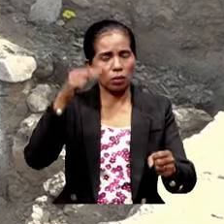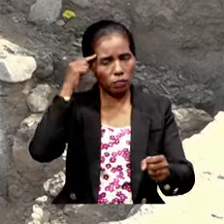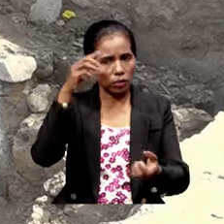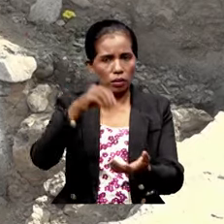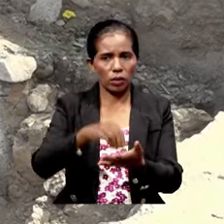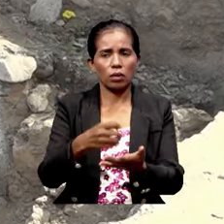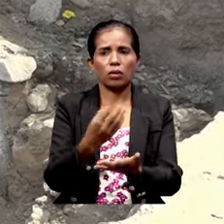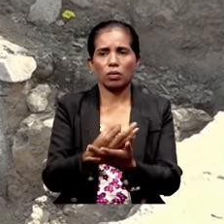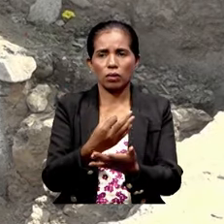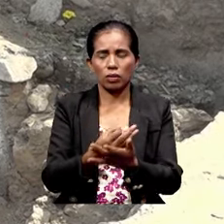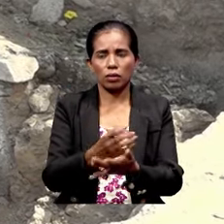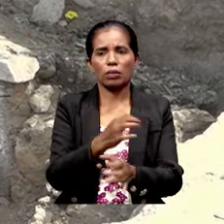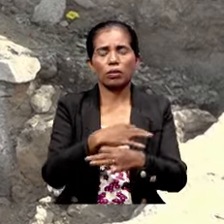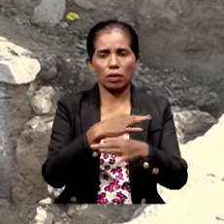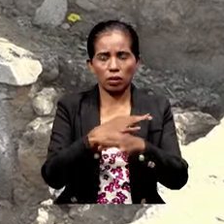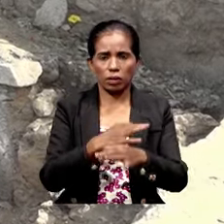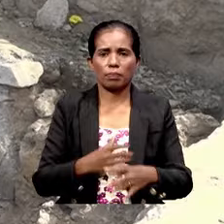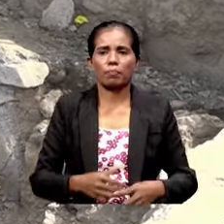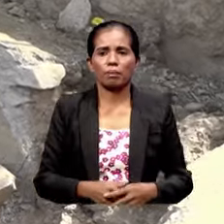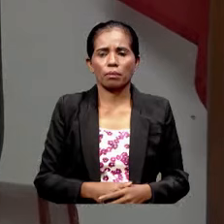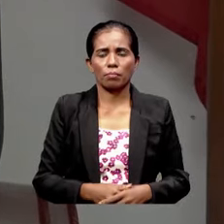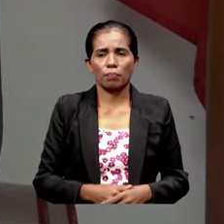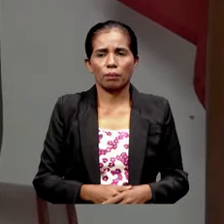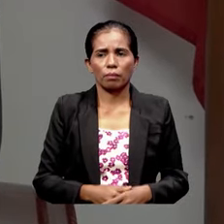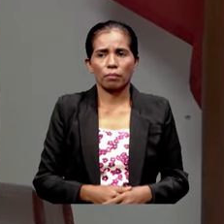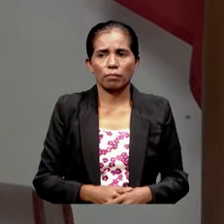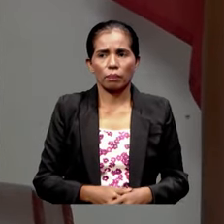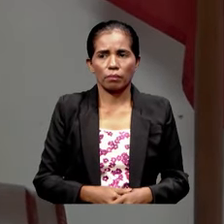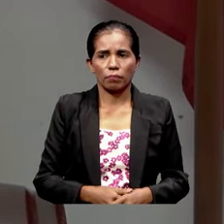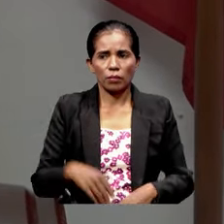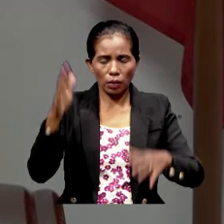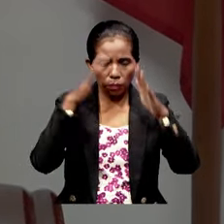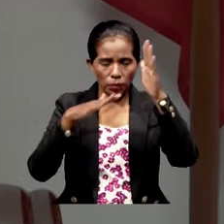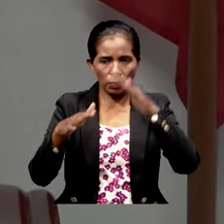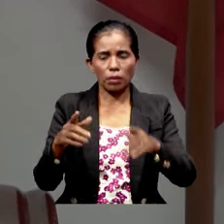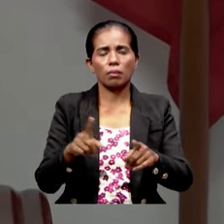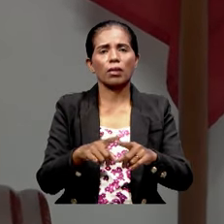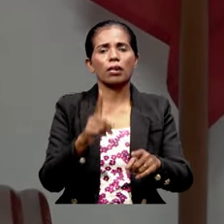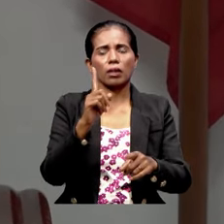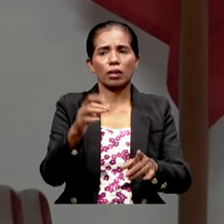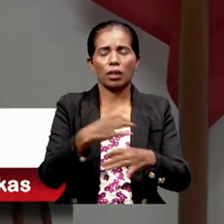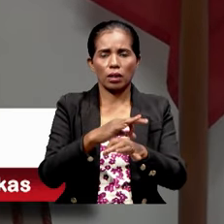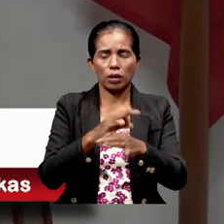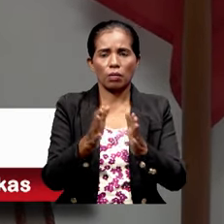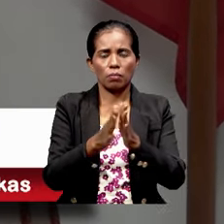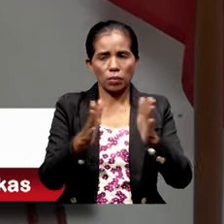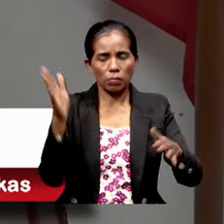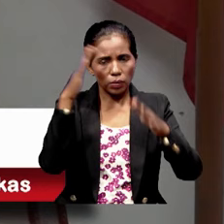ta orçamento ba manutenção. De facto problema da manutenção de sai problema por outro da